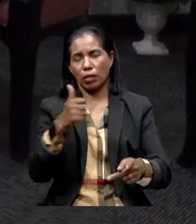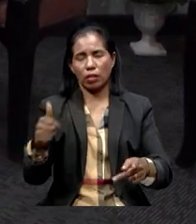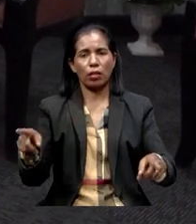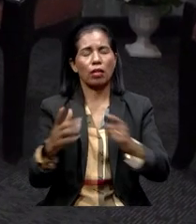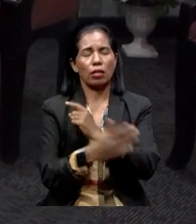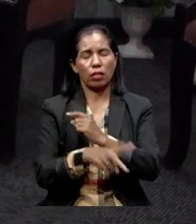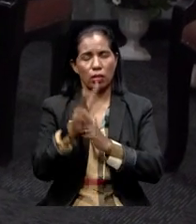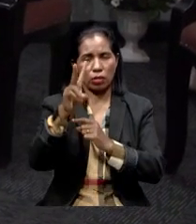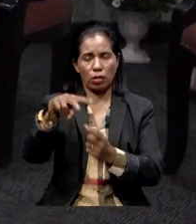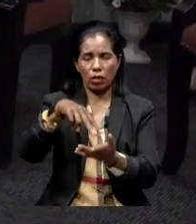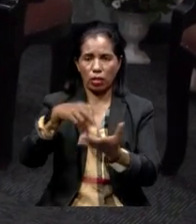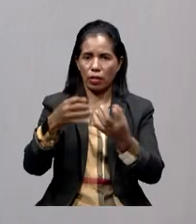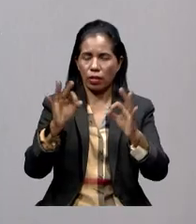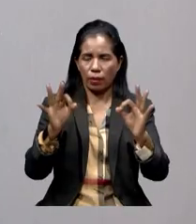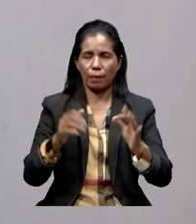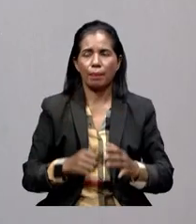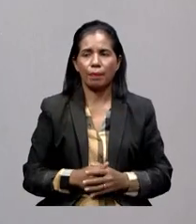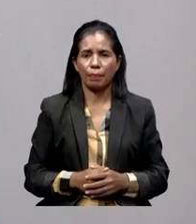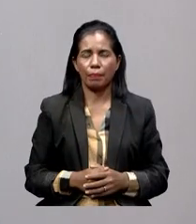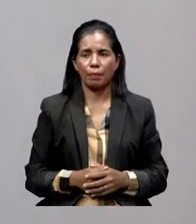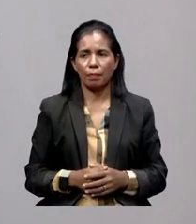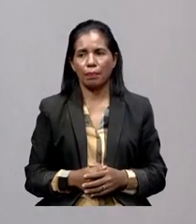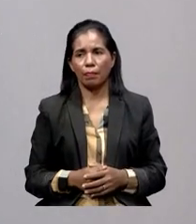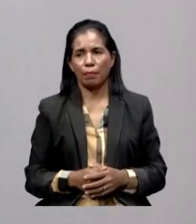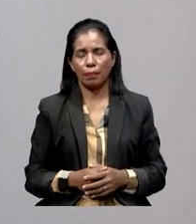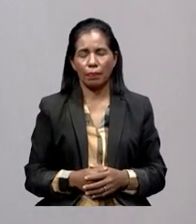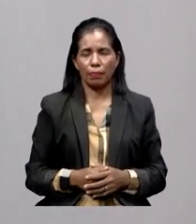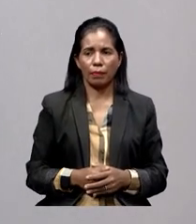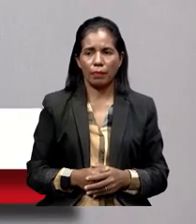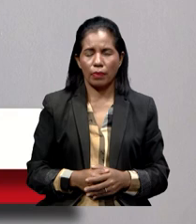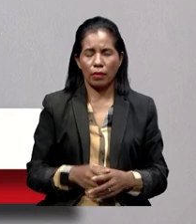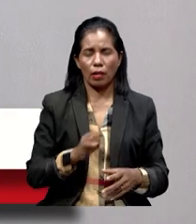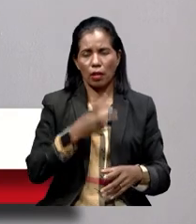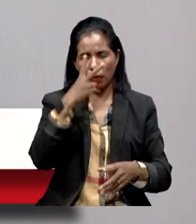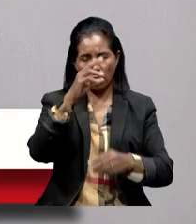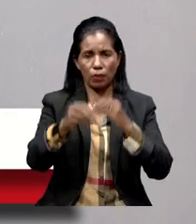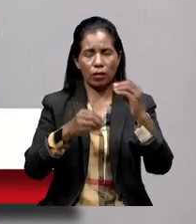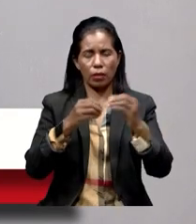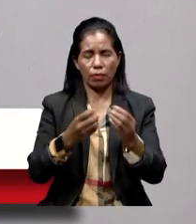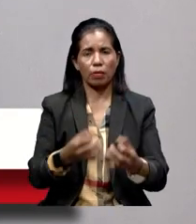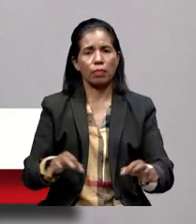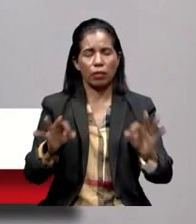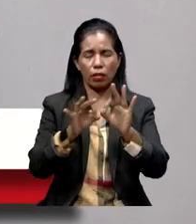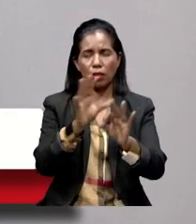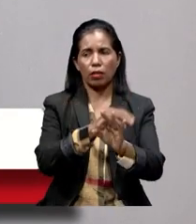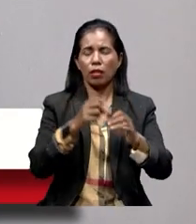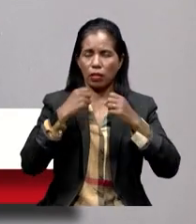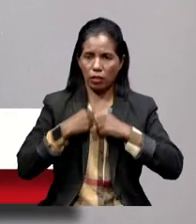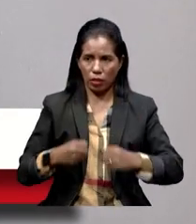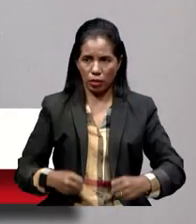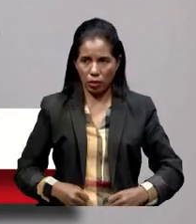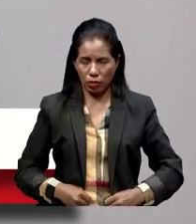Benação Rua estabeleceu na. Desafios. Analisámos várias questões, desde a saúde,